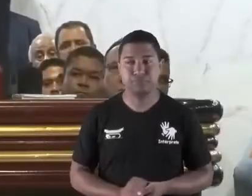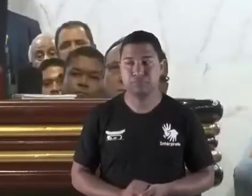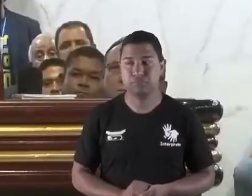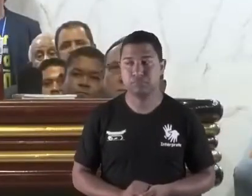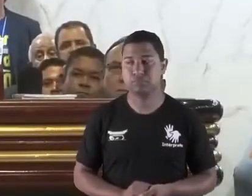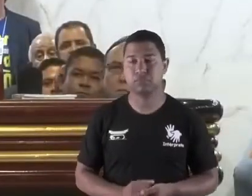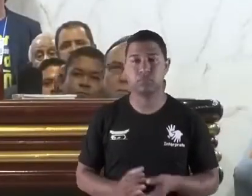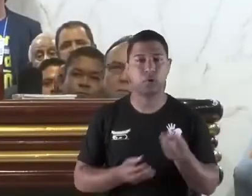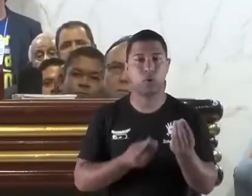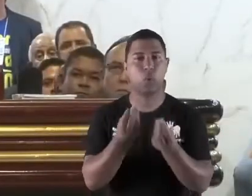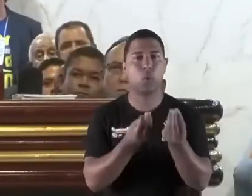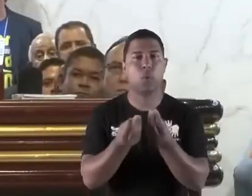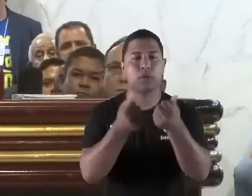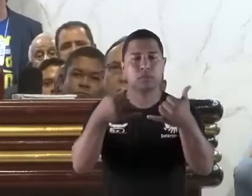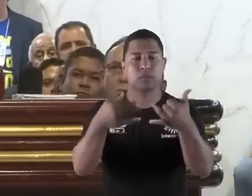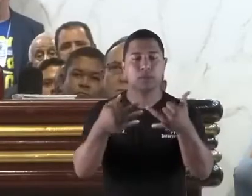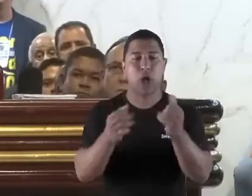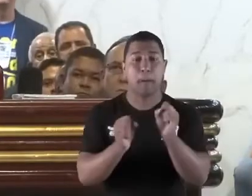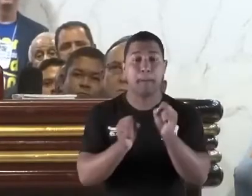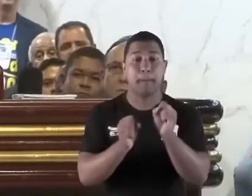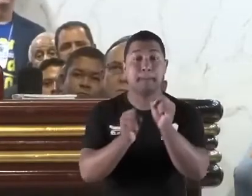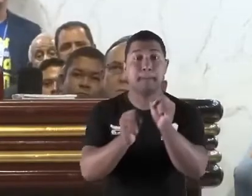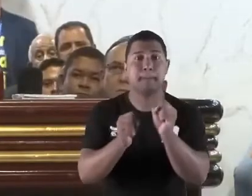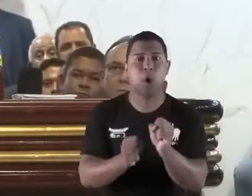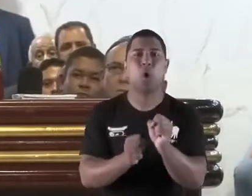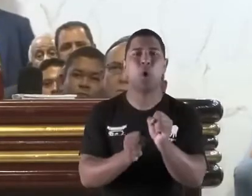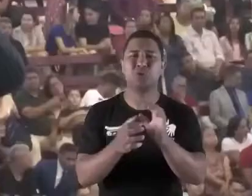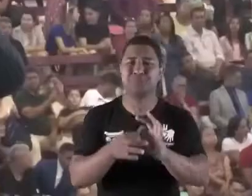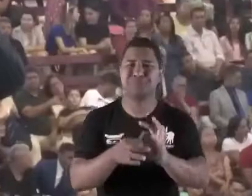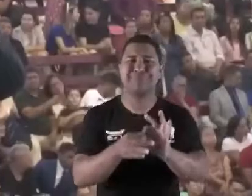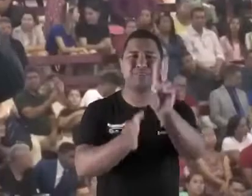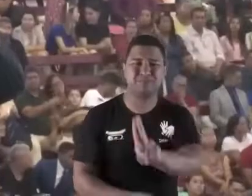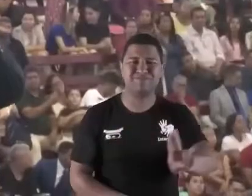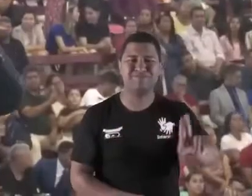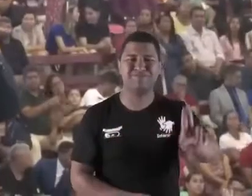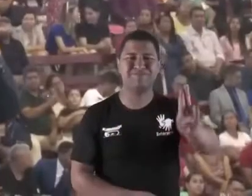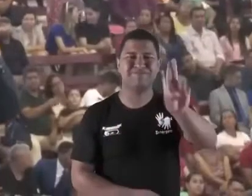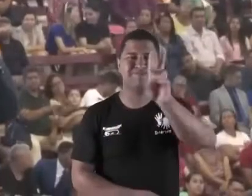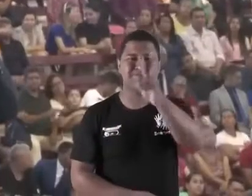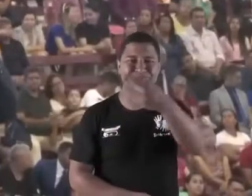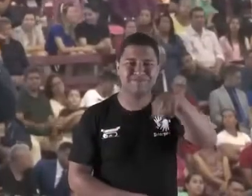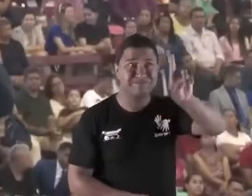como quem diz: pode me usar, Senhor.